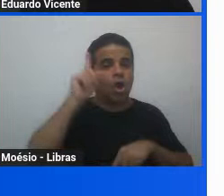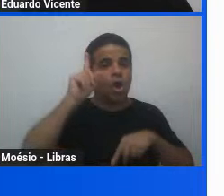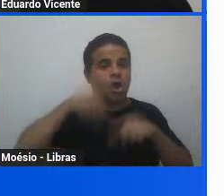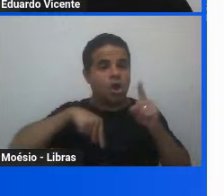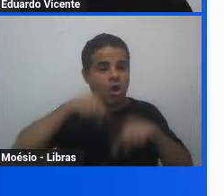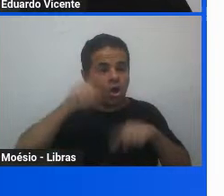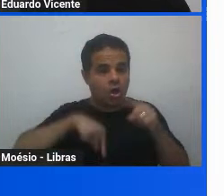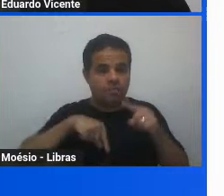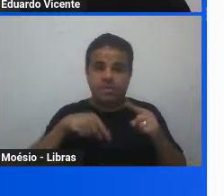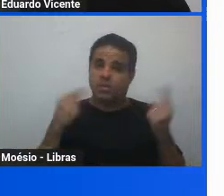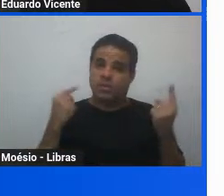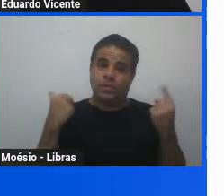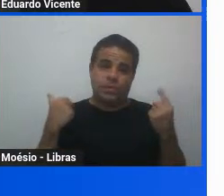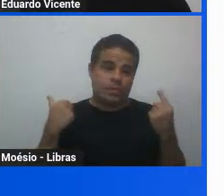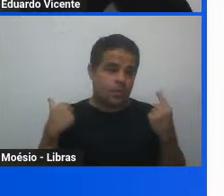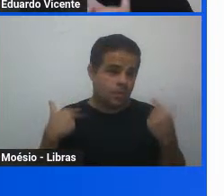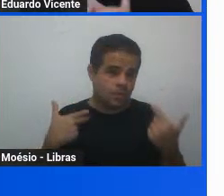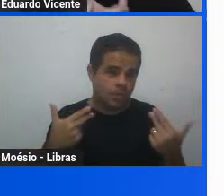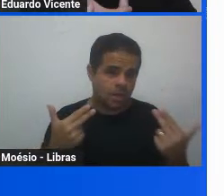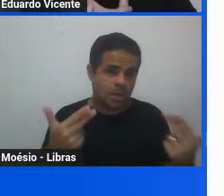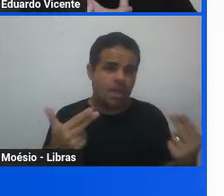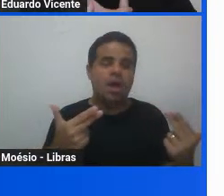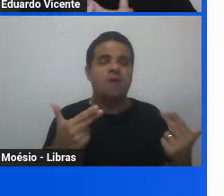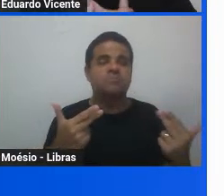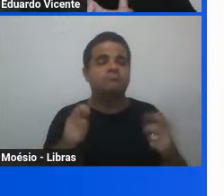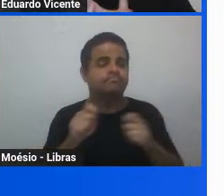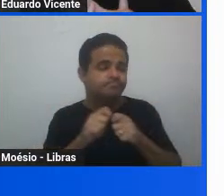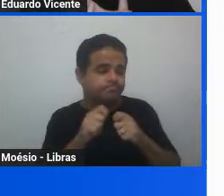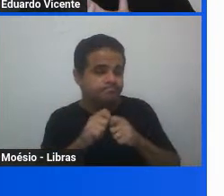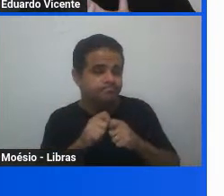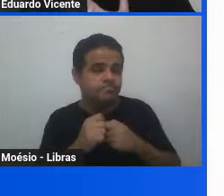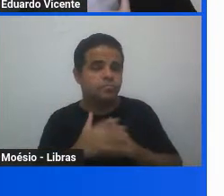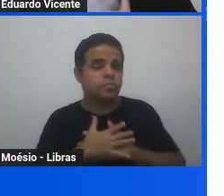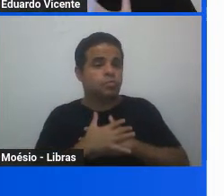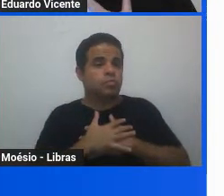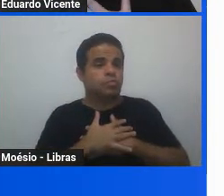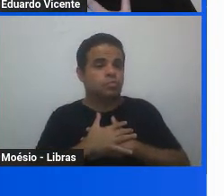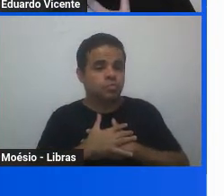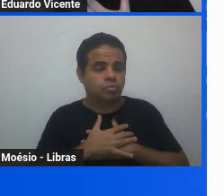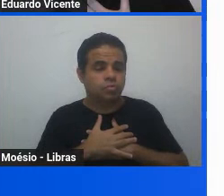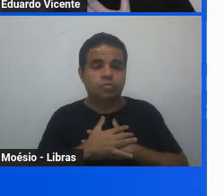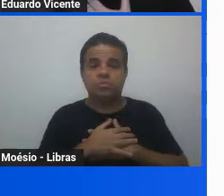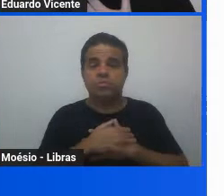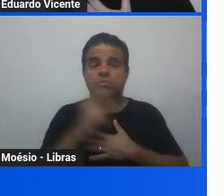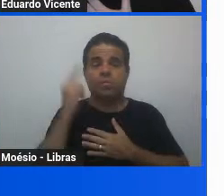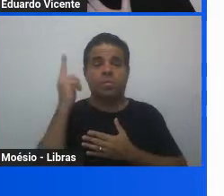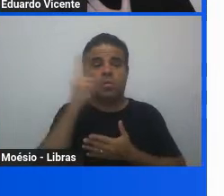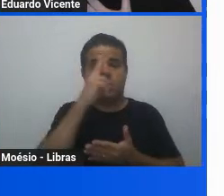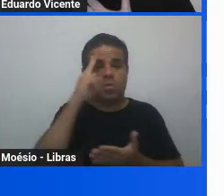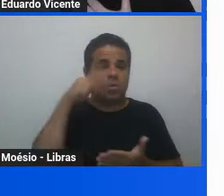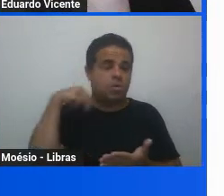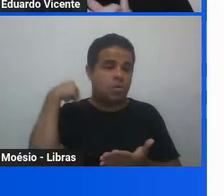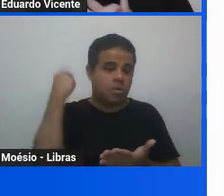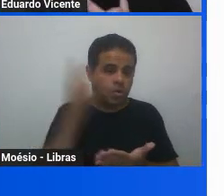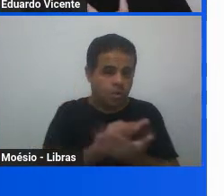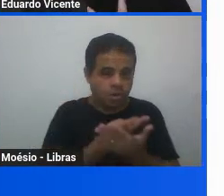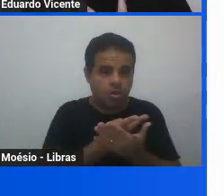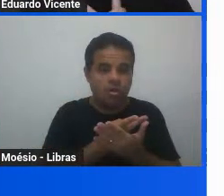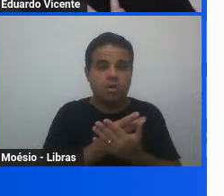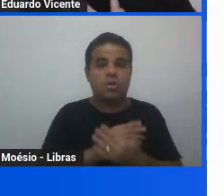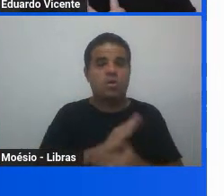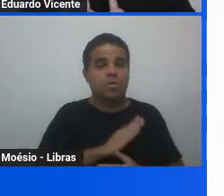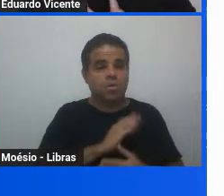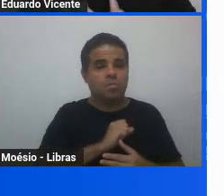obeso, que nós não fazemos no abdômen, nós fazemos no tórax. E como ela desmaiou e ela vai evoluir para uma parada cardíaca,